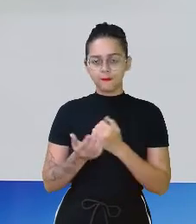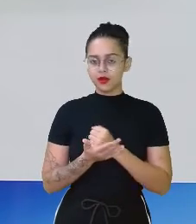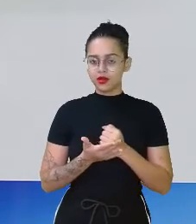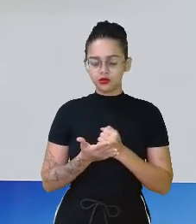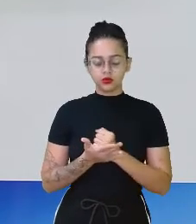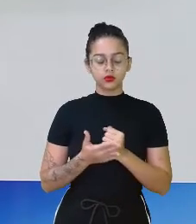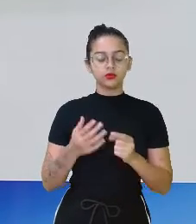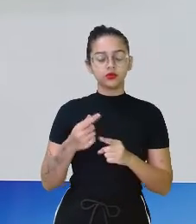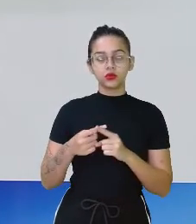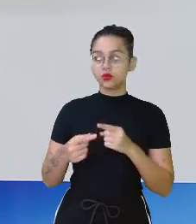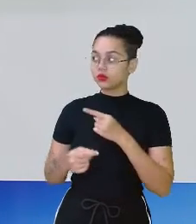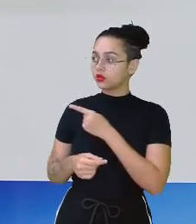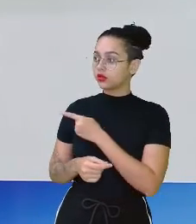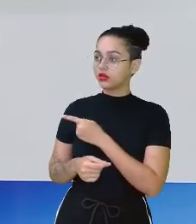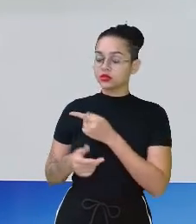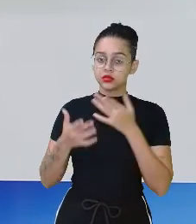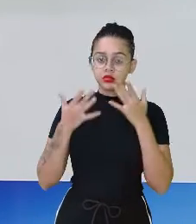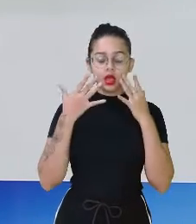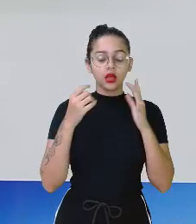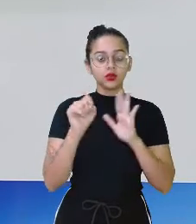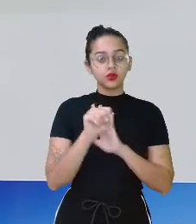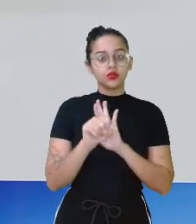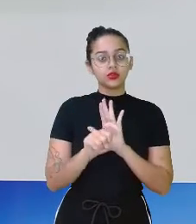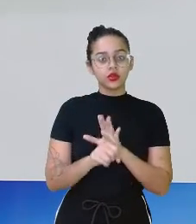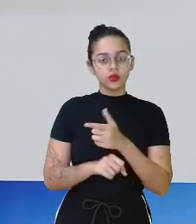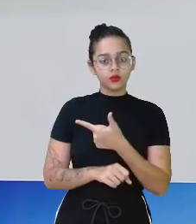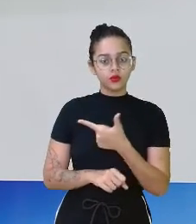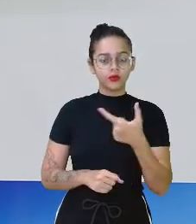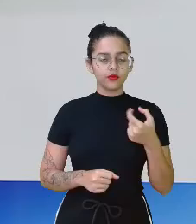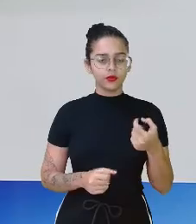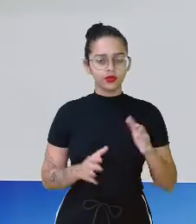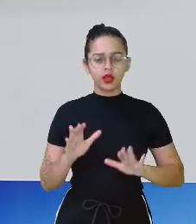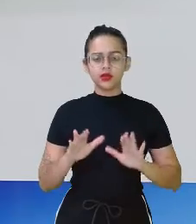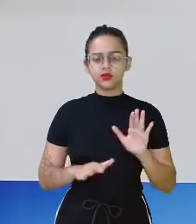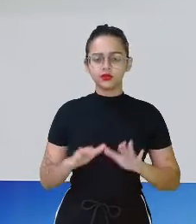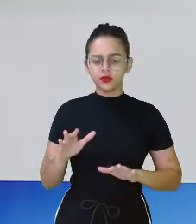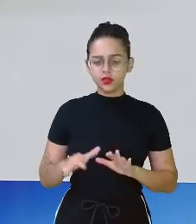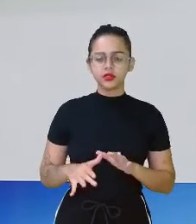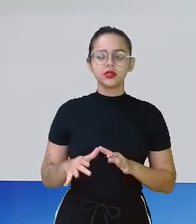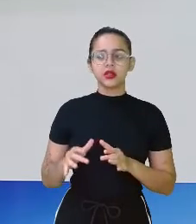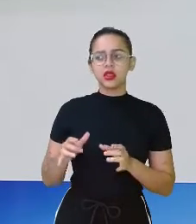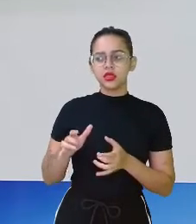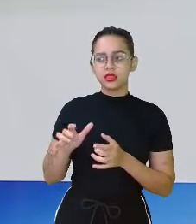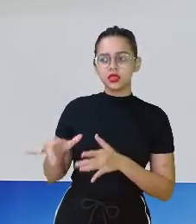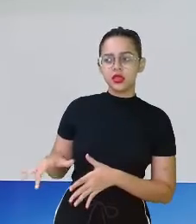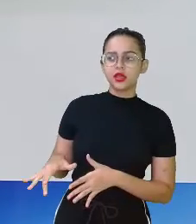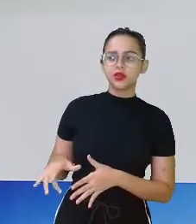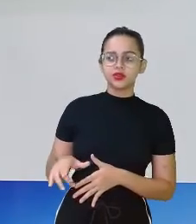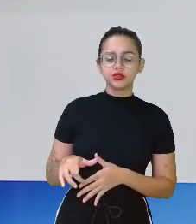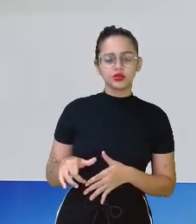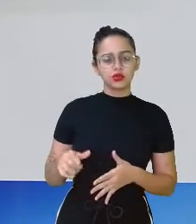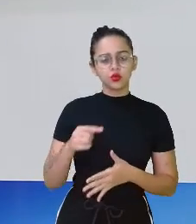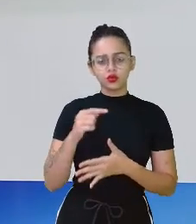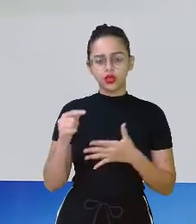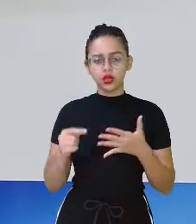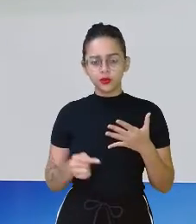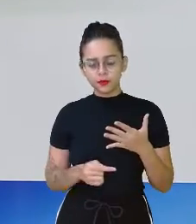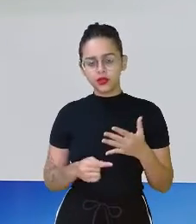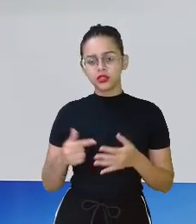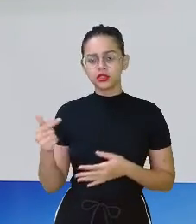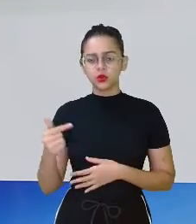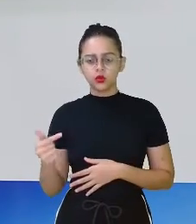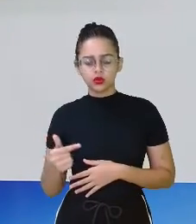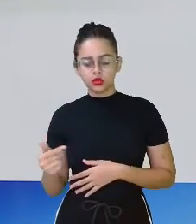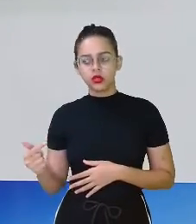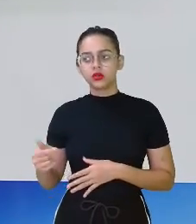porque esse teatro do século XX, por vezes, ele abre mão, né, Gini, dos elementos secundários do